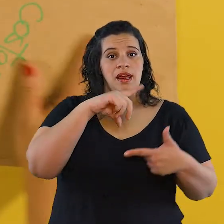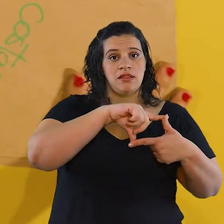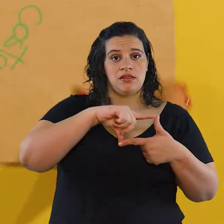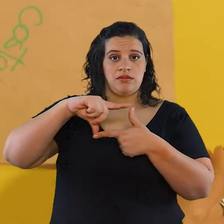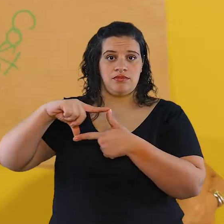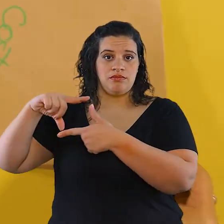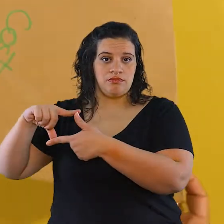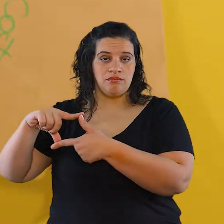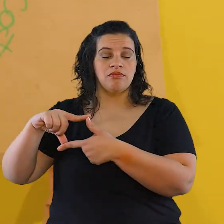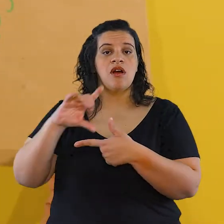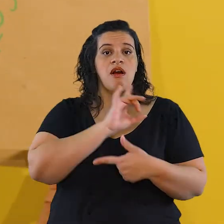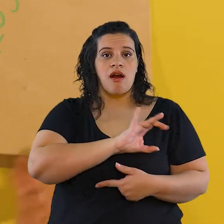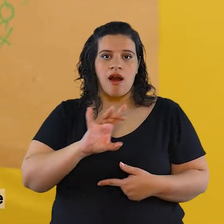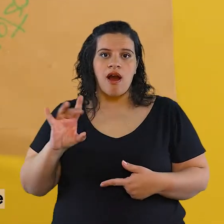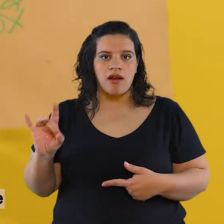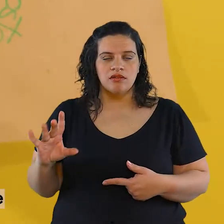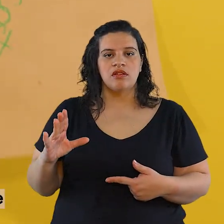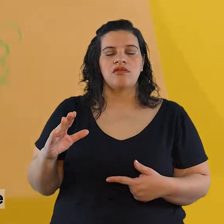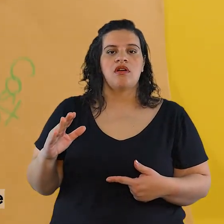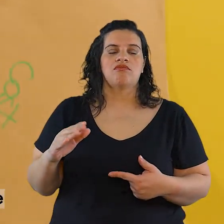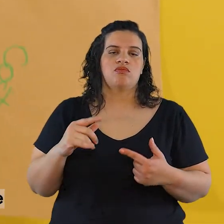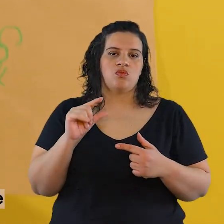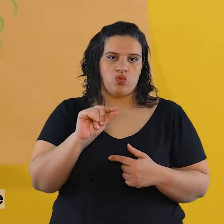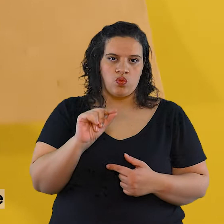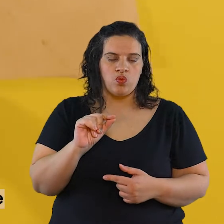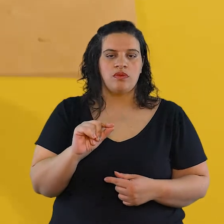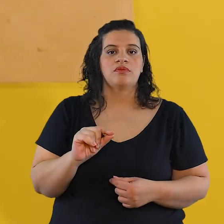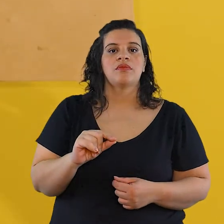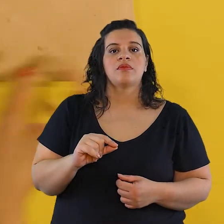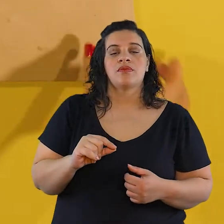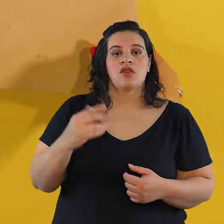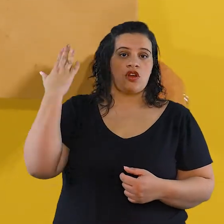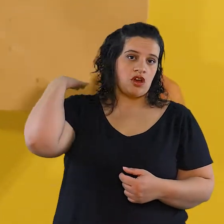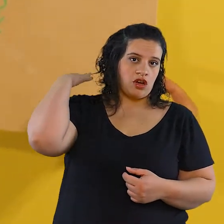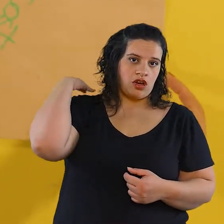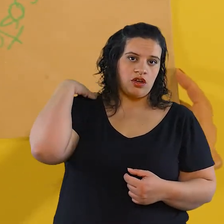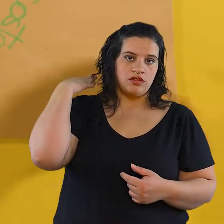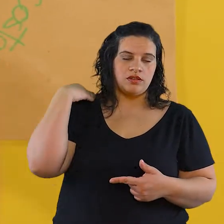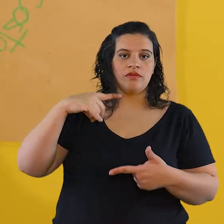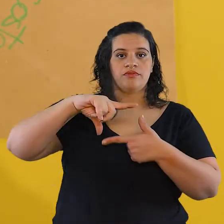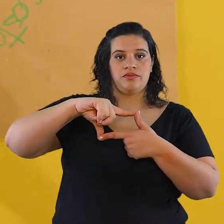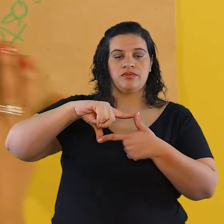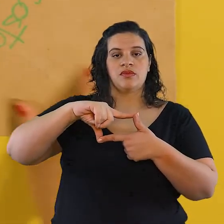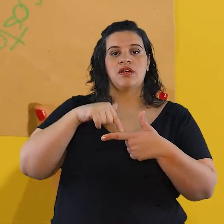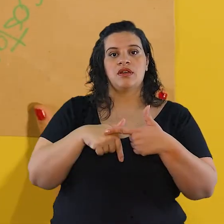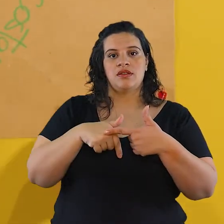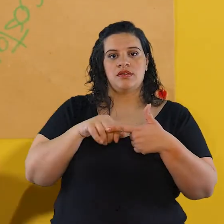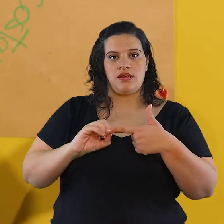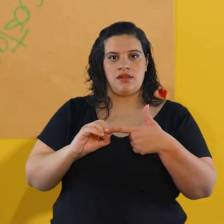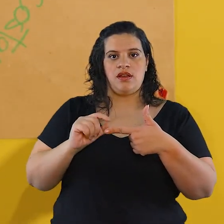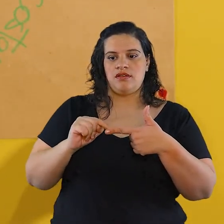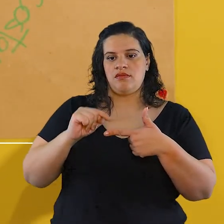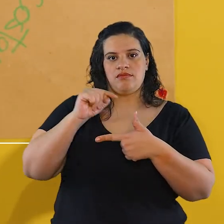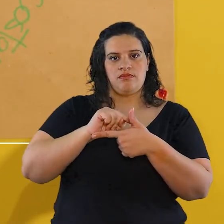medidas são 3 retângulos, cada retângulo vai representar uma parte. Então, esse aqui é das costas,